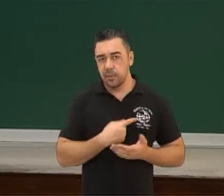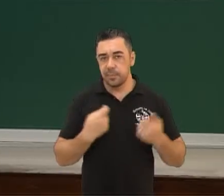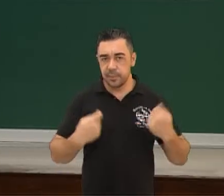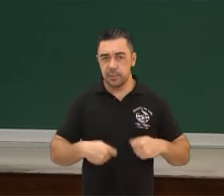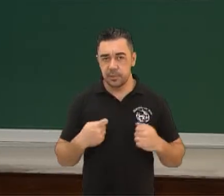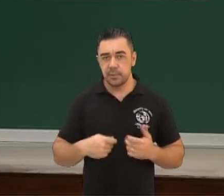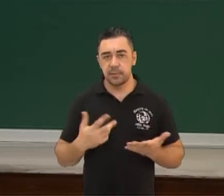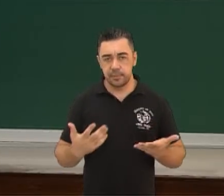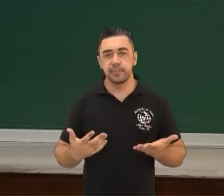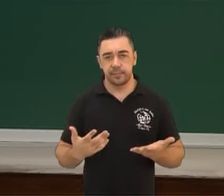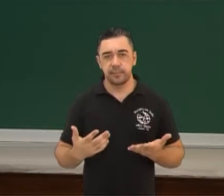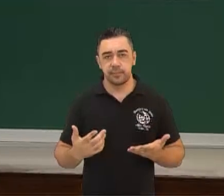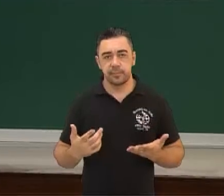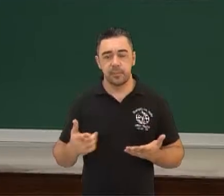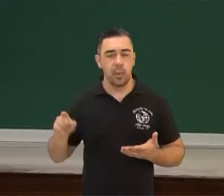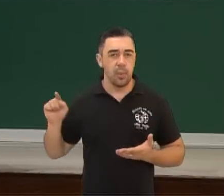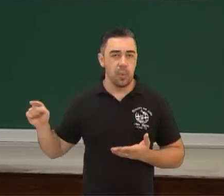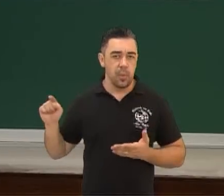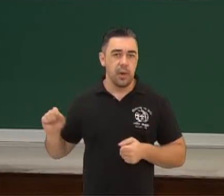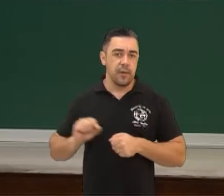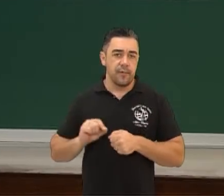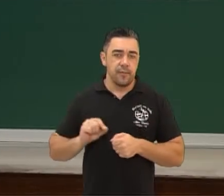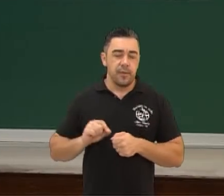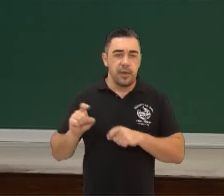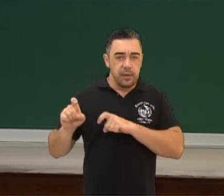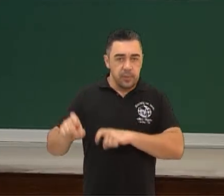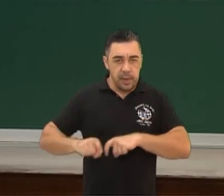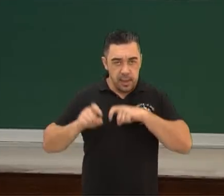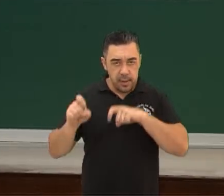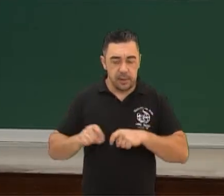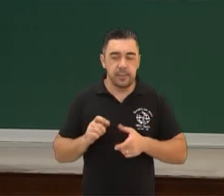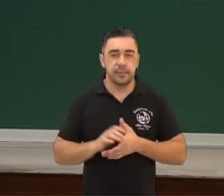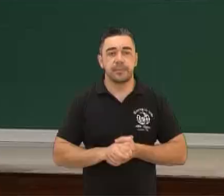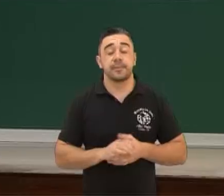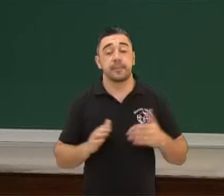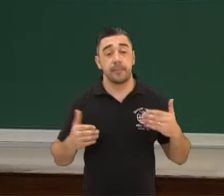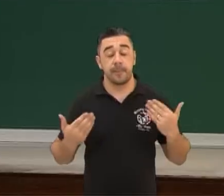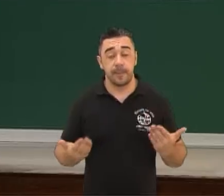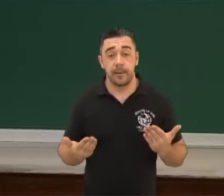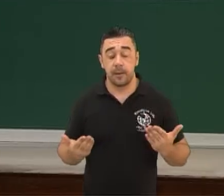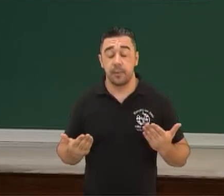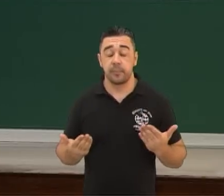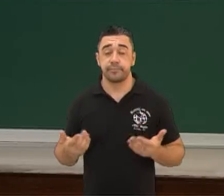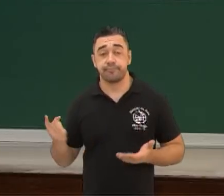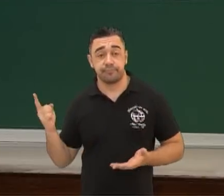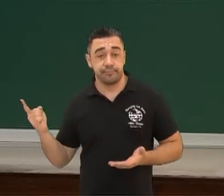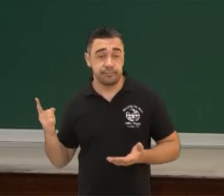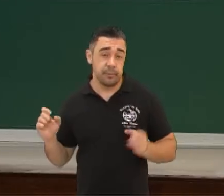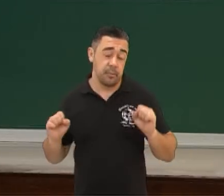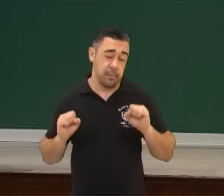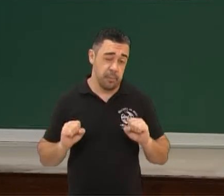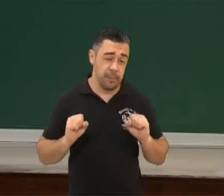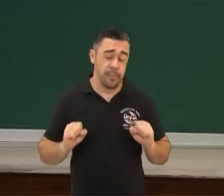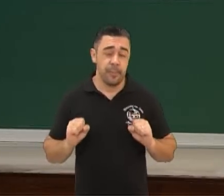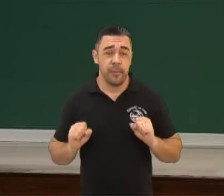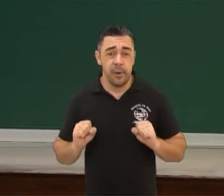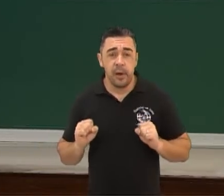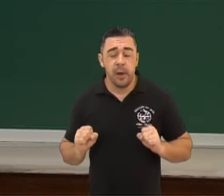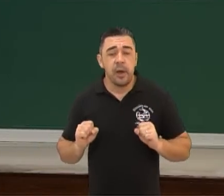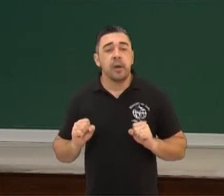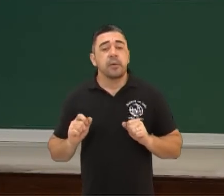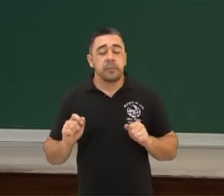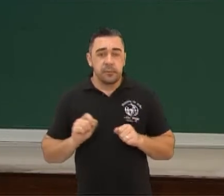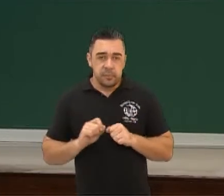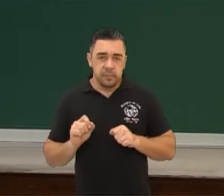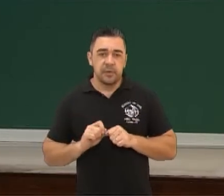consumimos os produtos lá produzidos no campo, né? Então, mas, né, pode ser